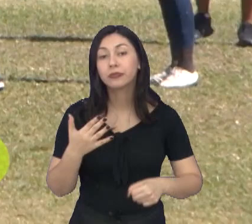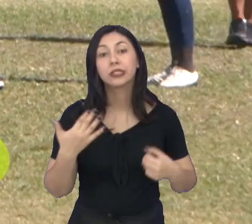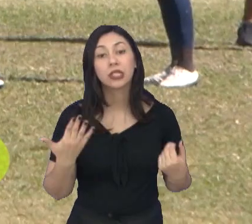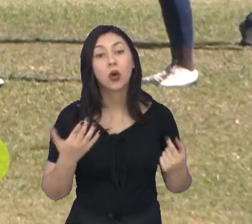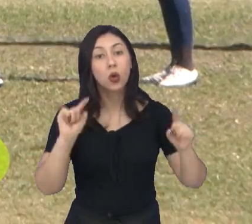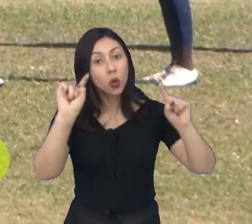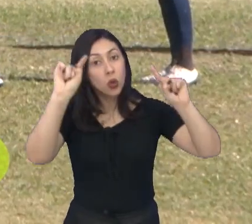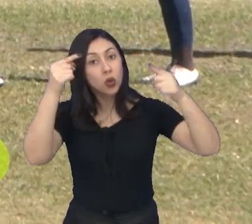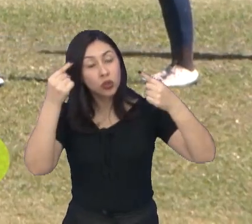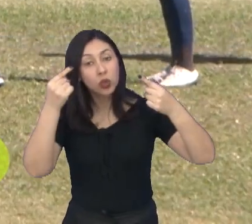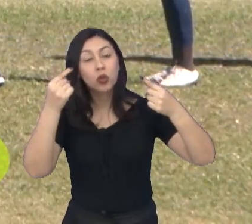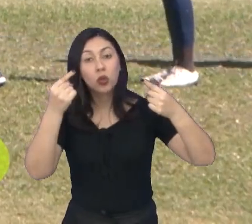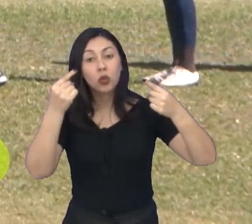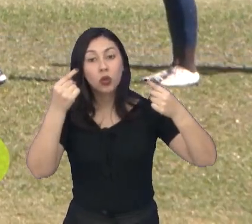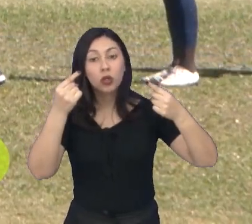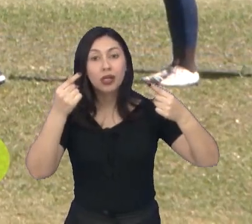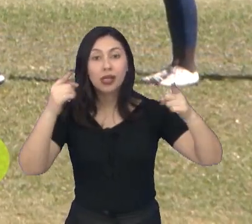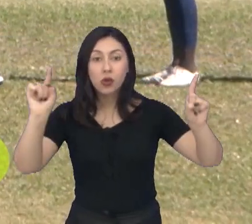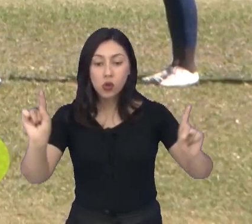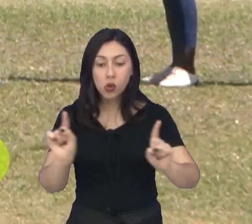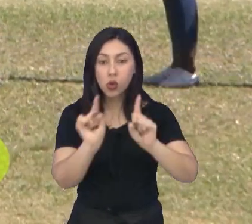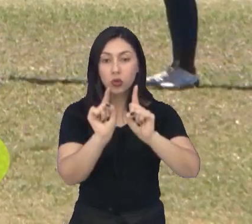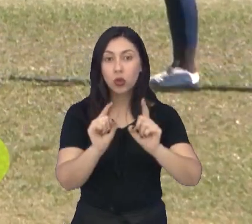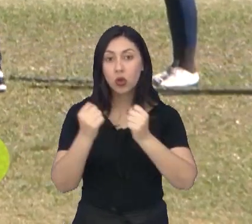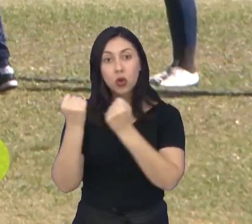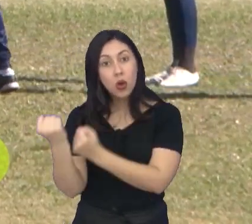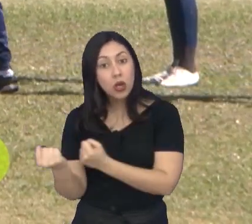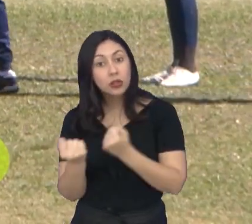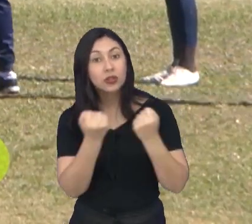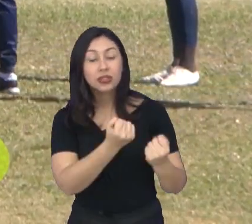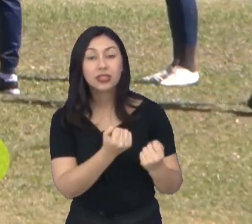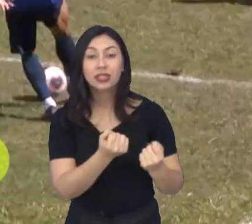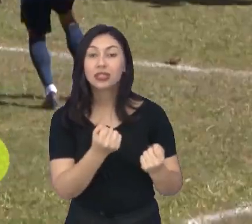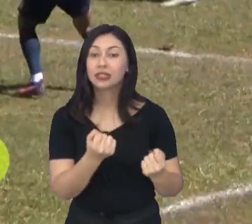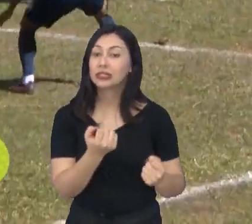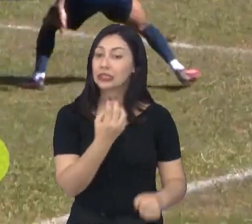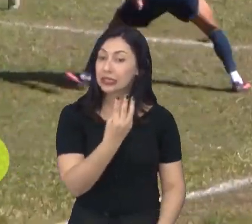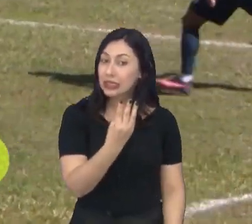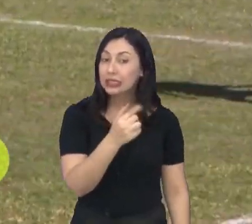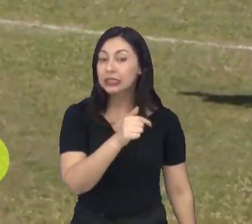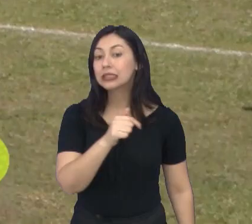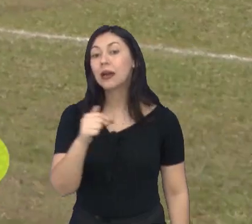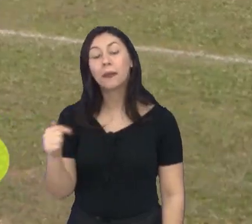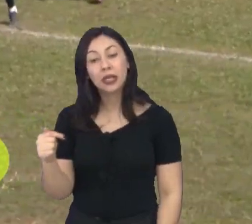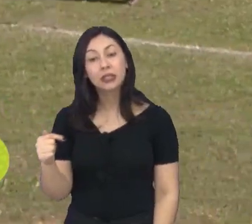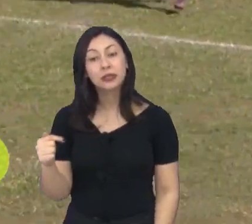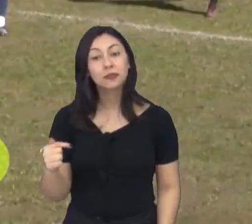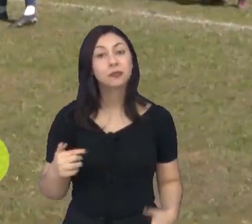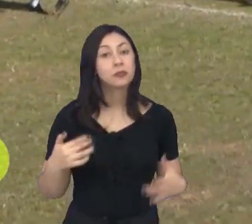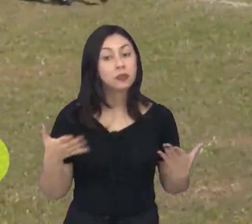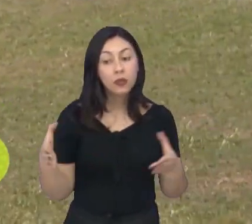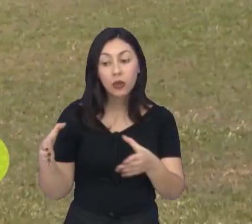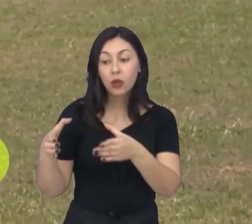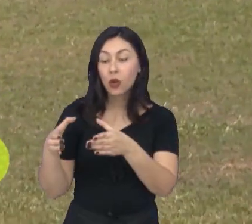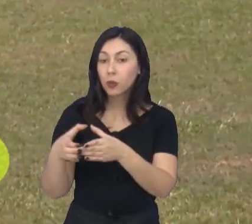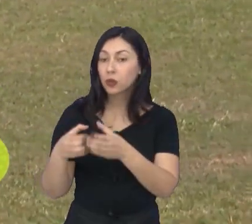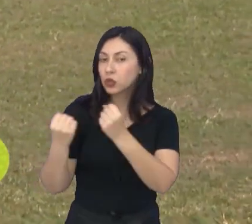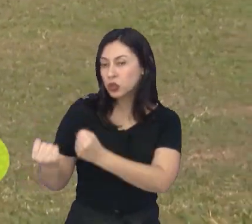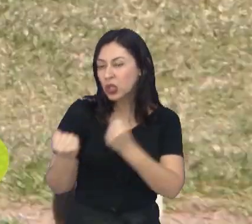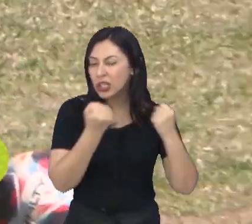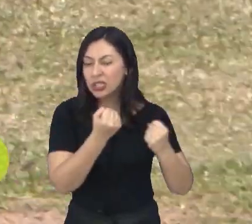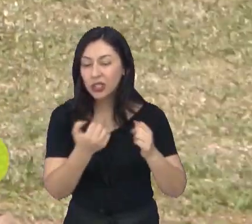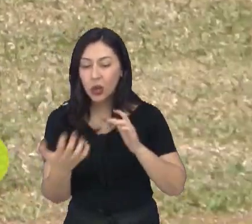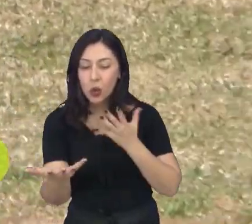contra o São Bernardo será o reencontro com a torcida depois de 3 semanas. E para o grupo, essa união entre arquibancada e